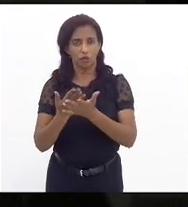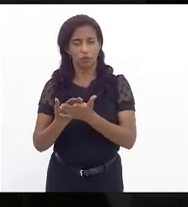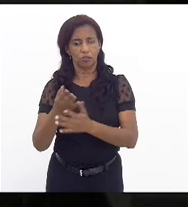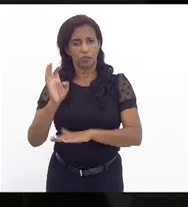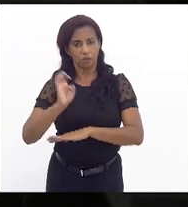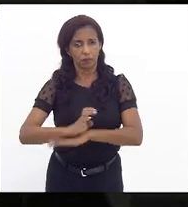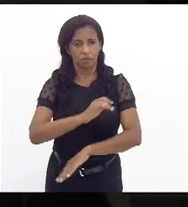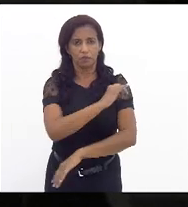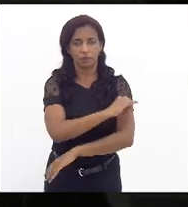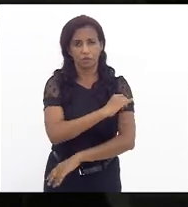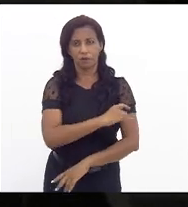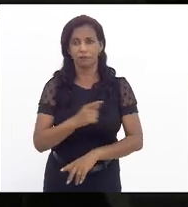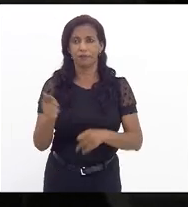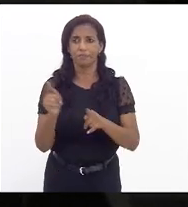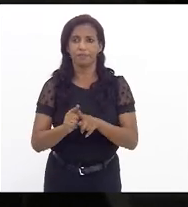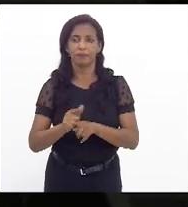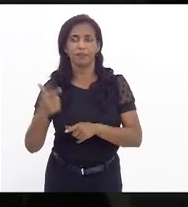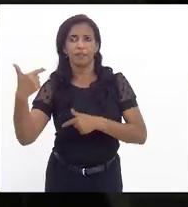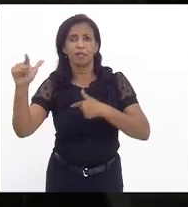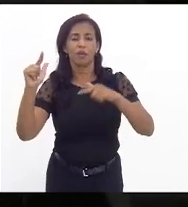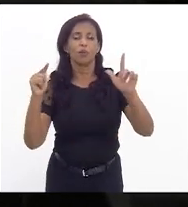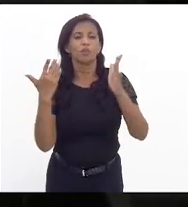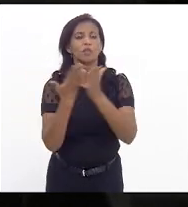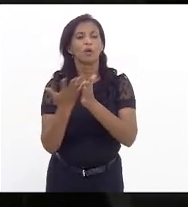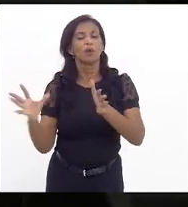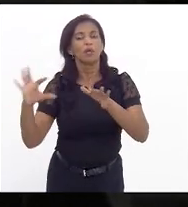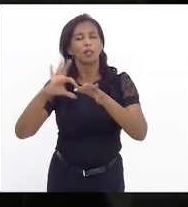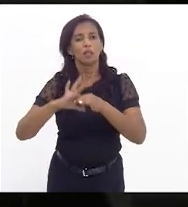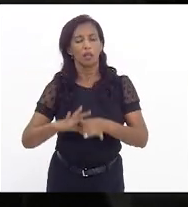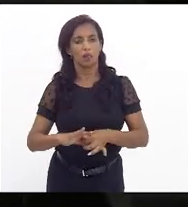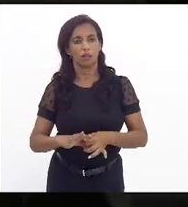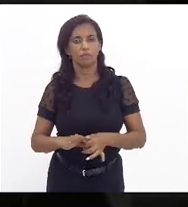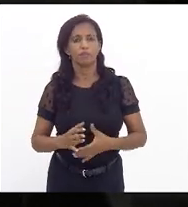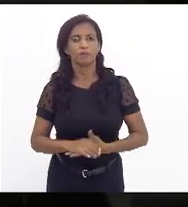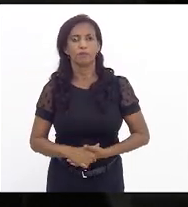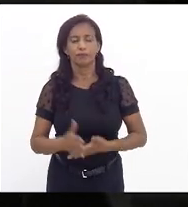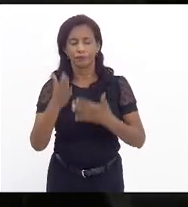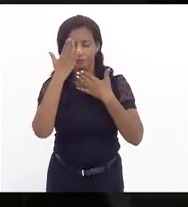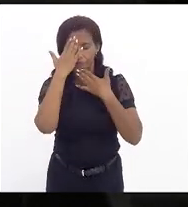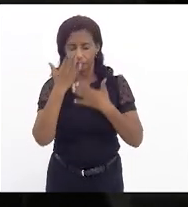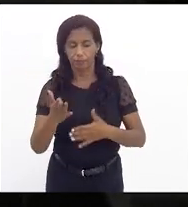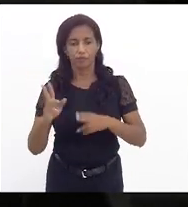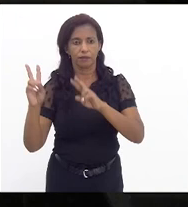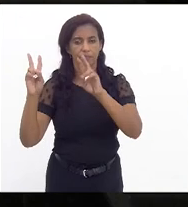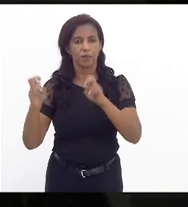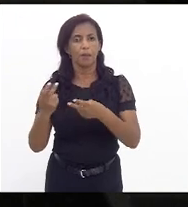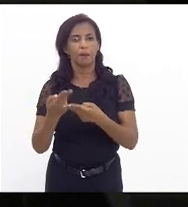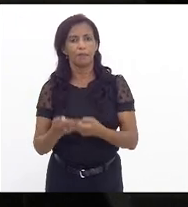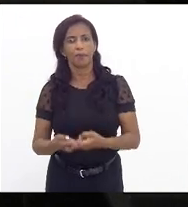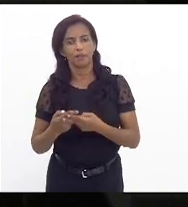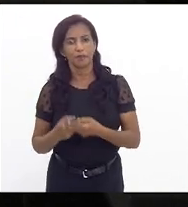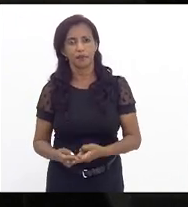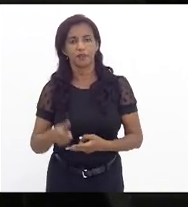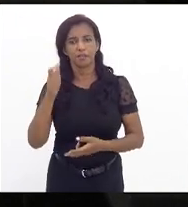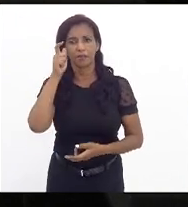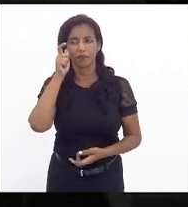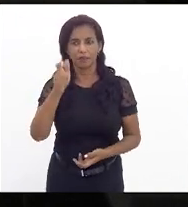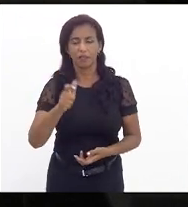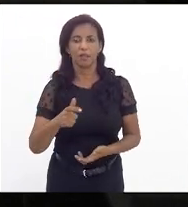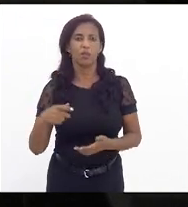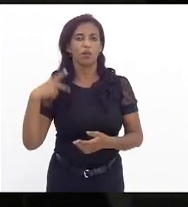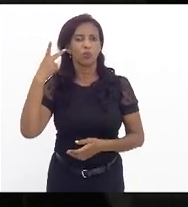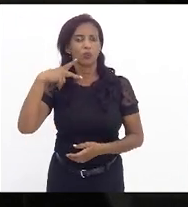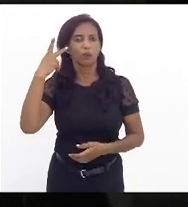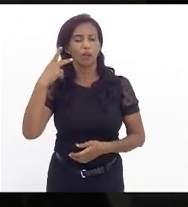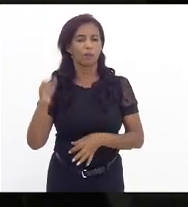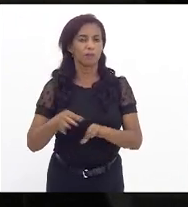Rio de Janeiro e também nas outras escolas que integram o sistema estadual de ensino. Agradeço o tempo, a paciência e, sobretudo, o interesse do